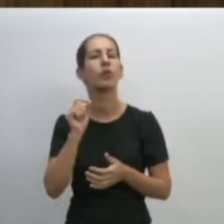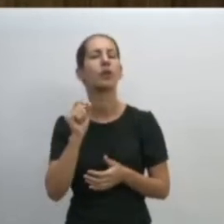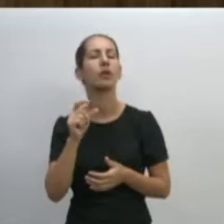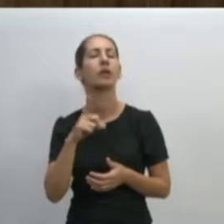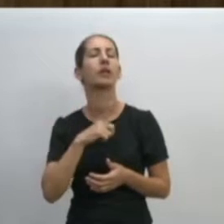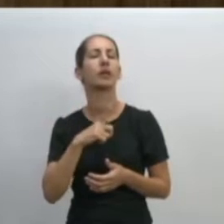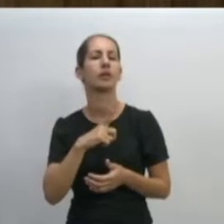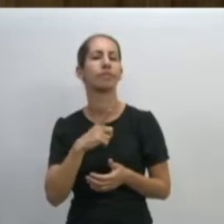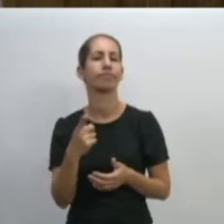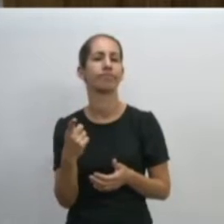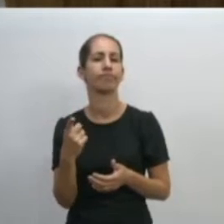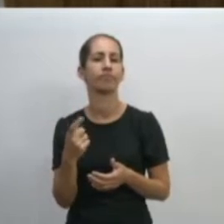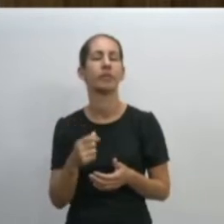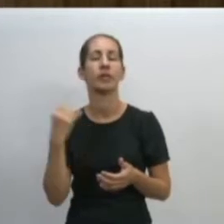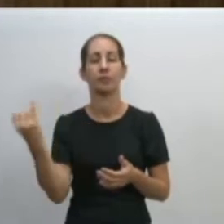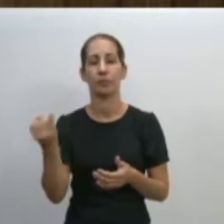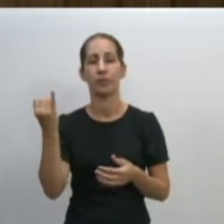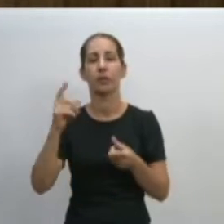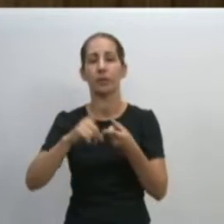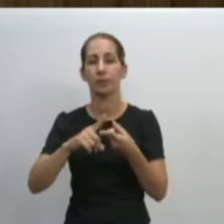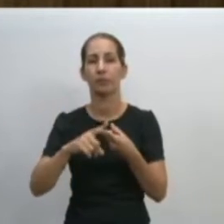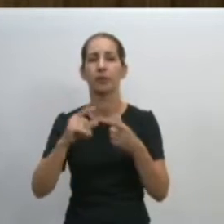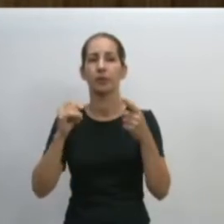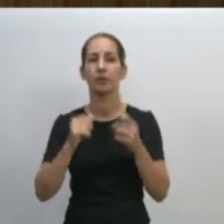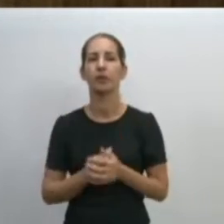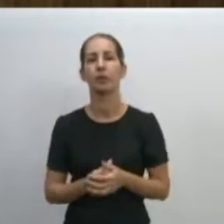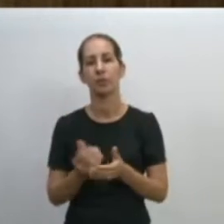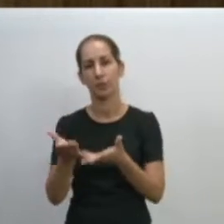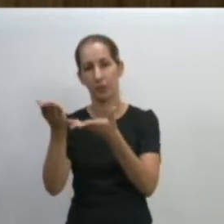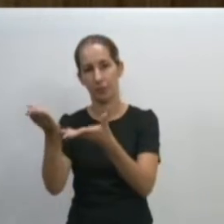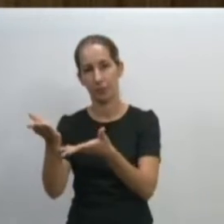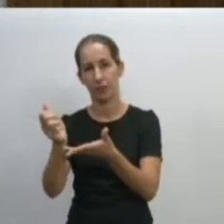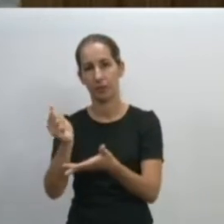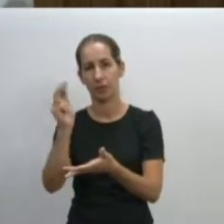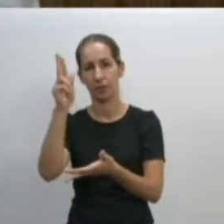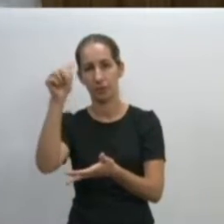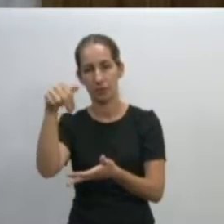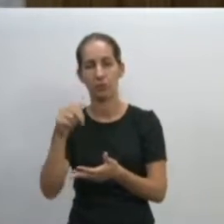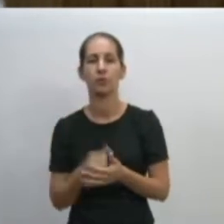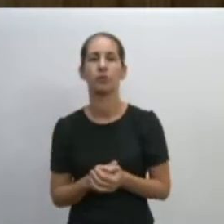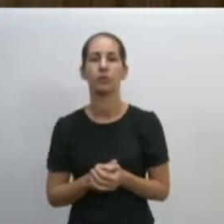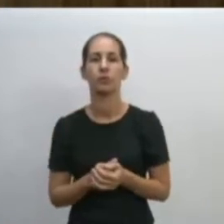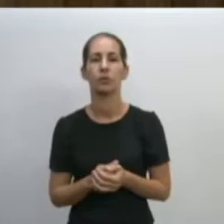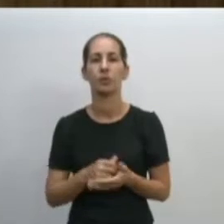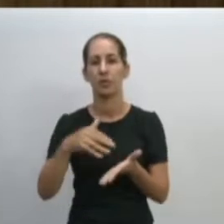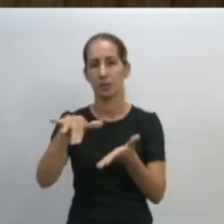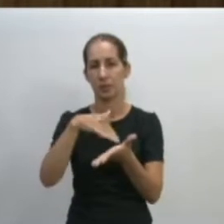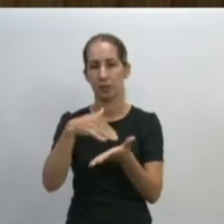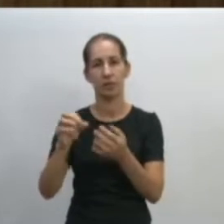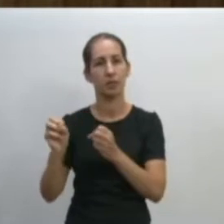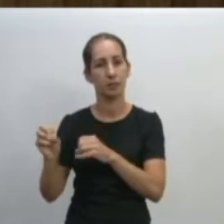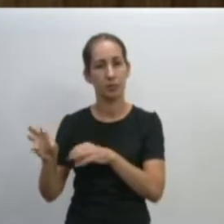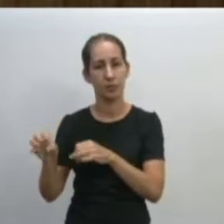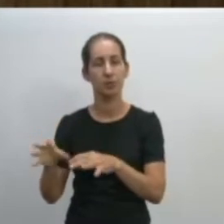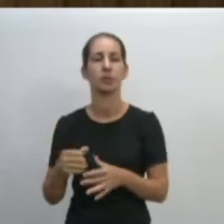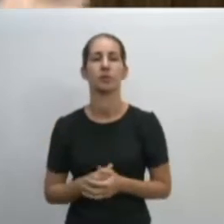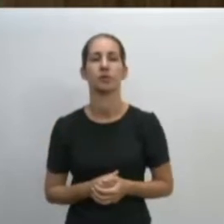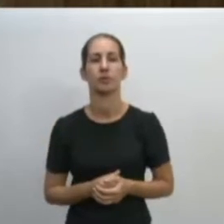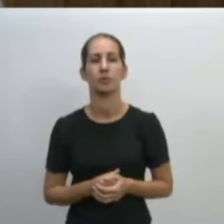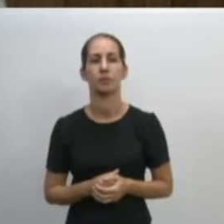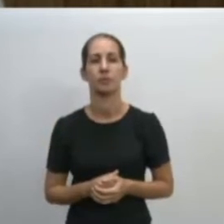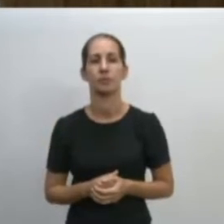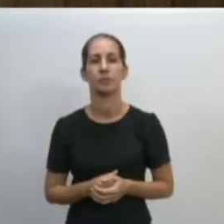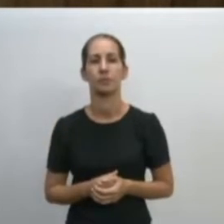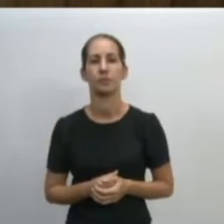acontecendo. E é importante também, e aí eu já vou dar uma parte ao vereador Anderson Lopes, que a secretária de Educação,